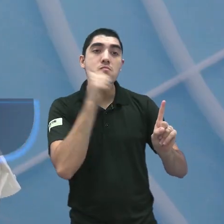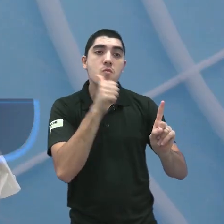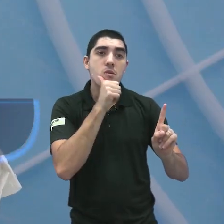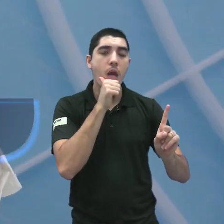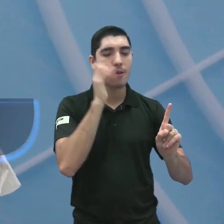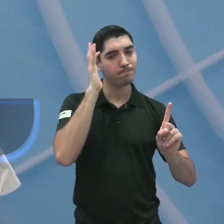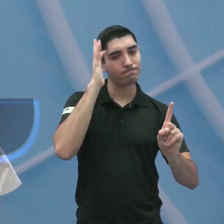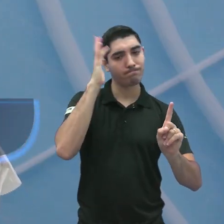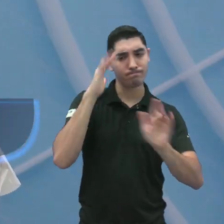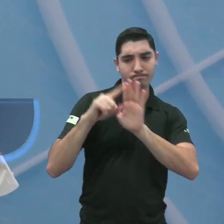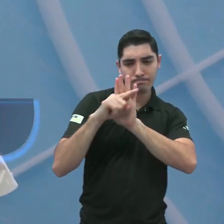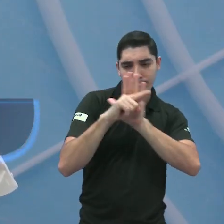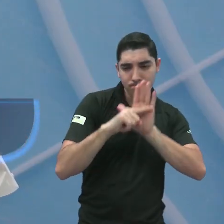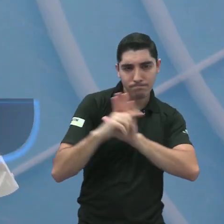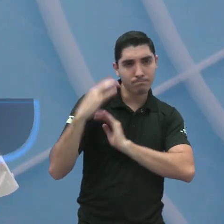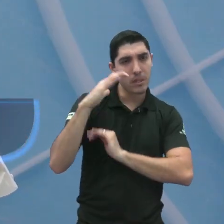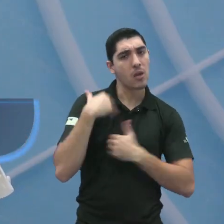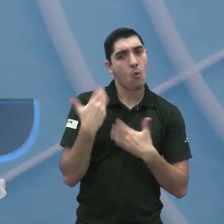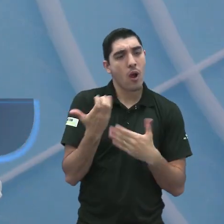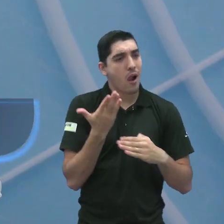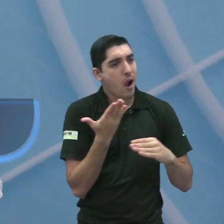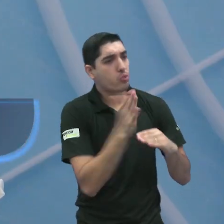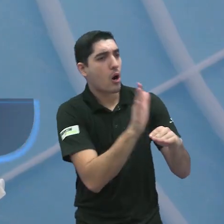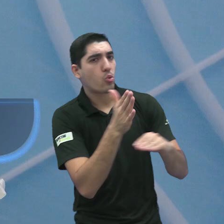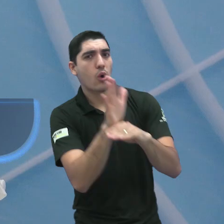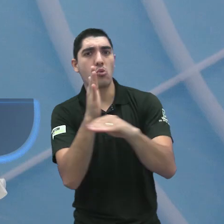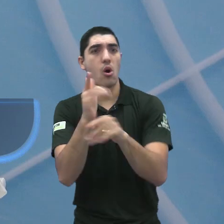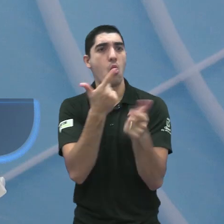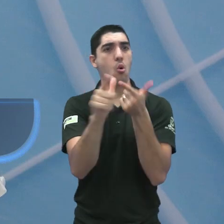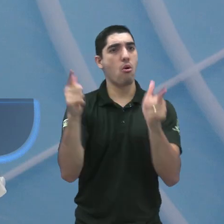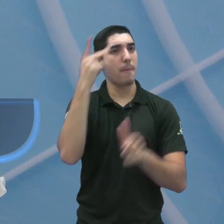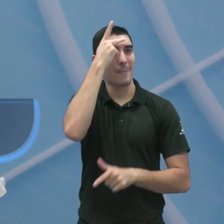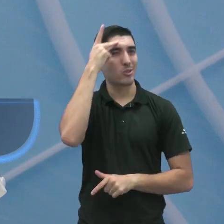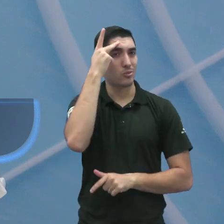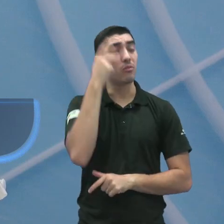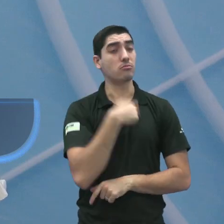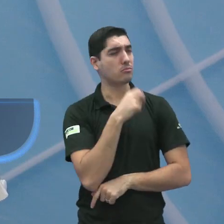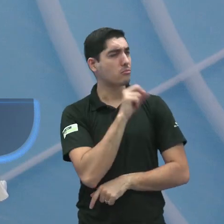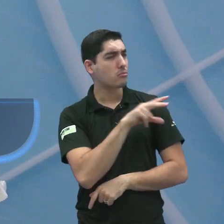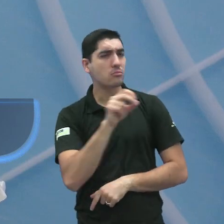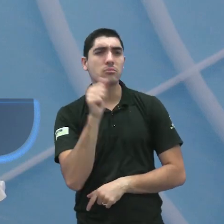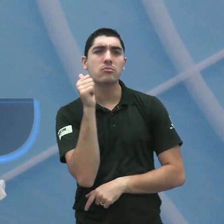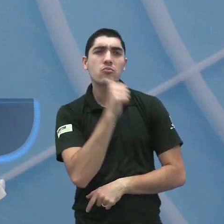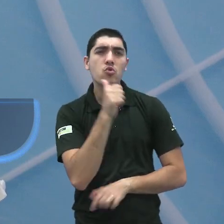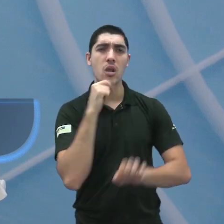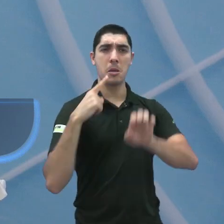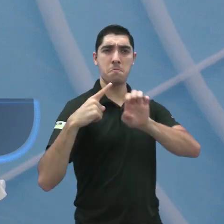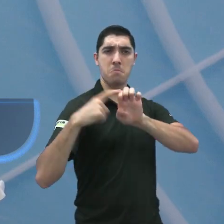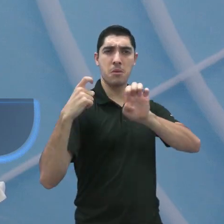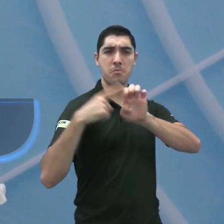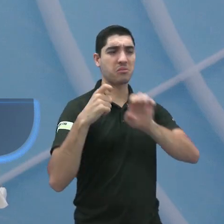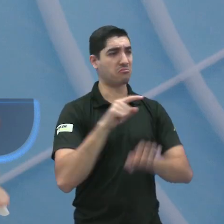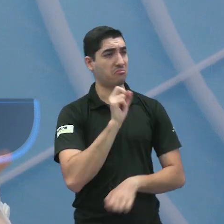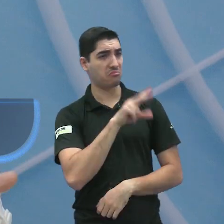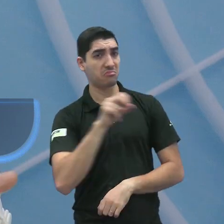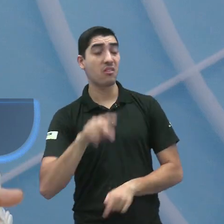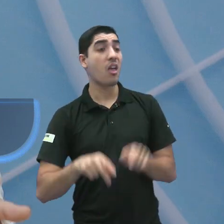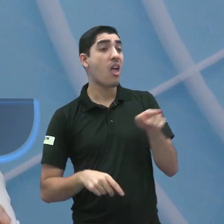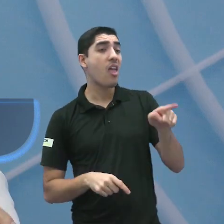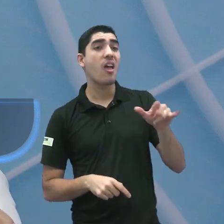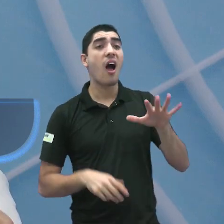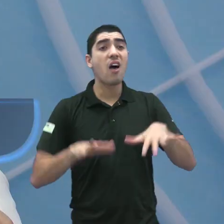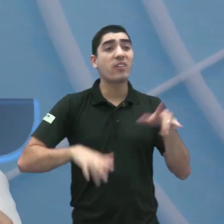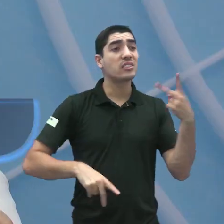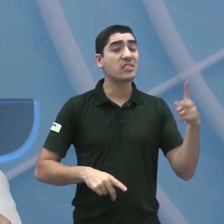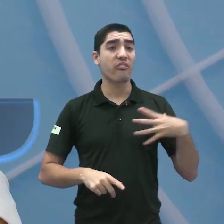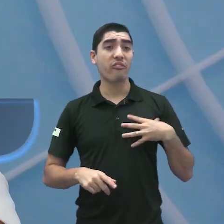outro, para descobrir algo pelo outro. Quantas e quantas mulheres empreendedoras eu já encontrei por aí que às vezes o filho tinha um